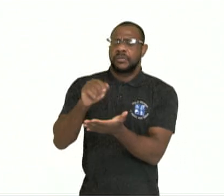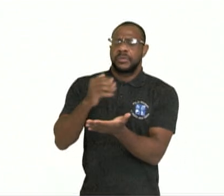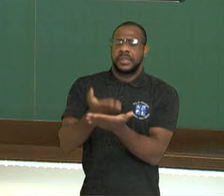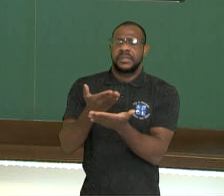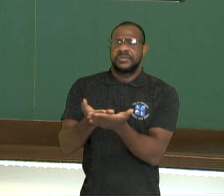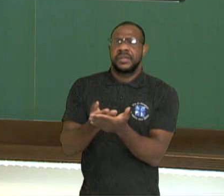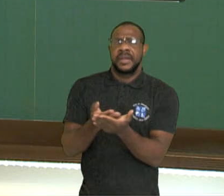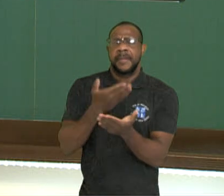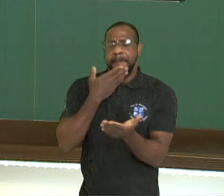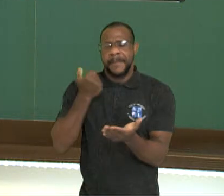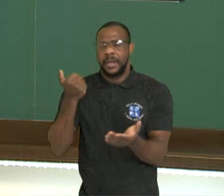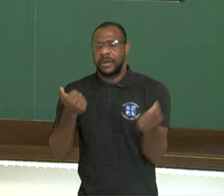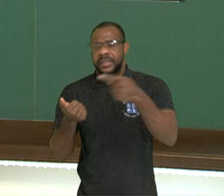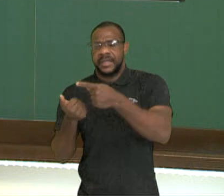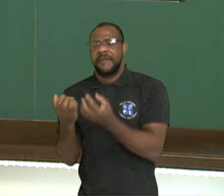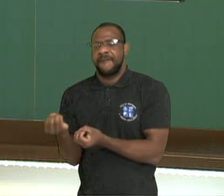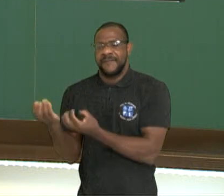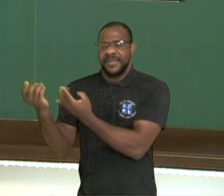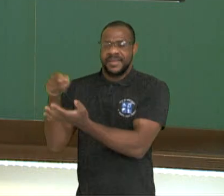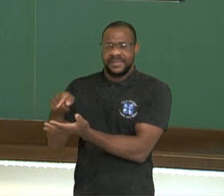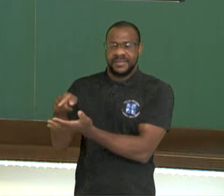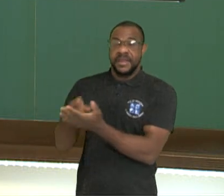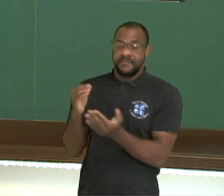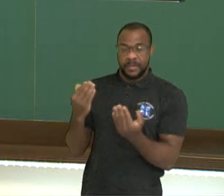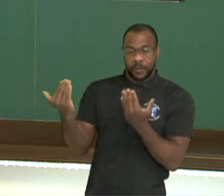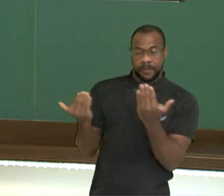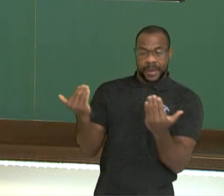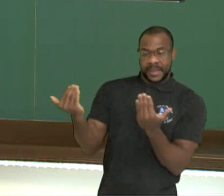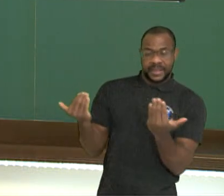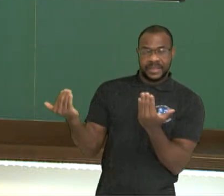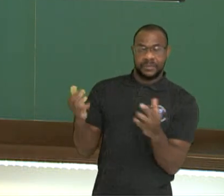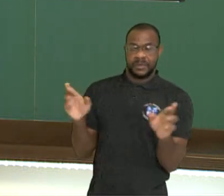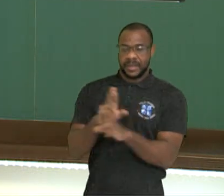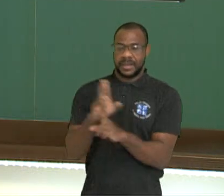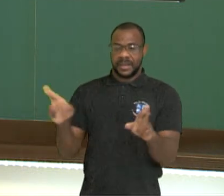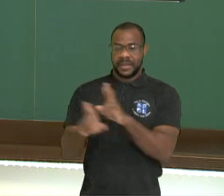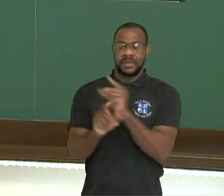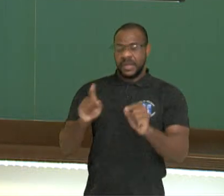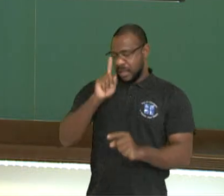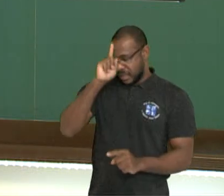a comparação entre um estudante e um viajante, relacionando a questão